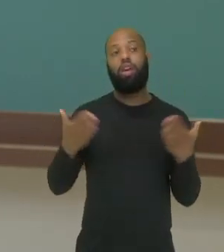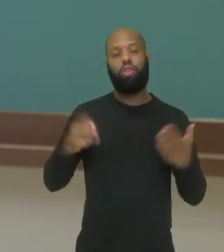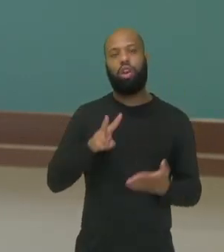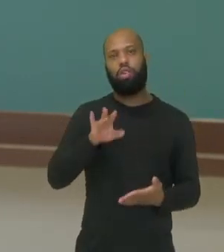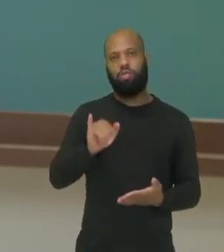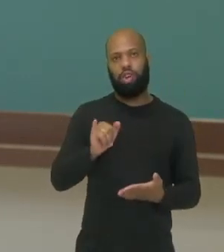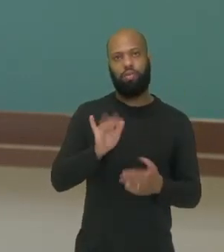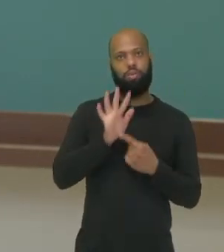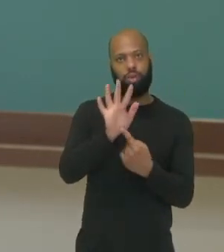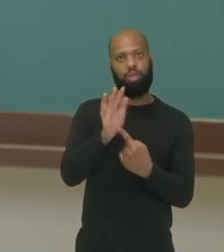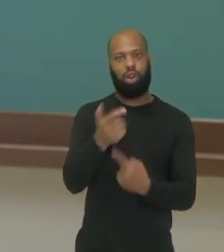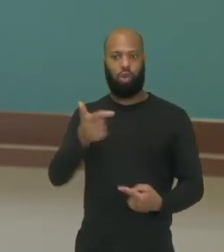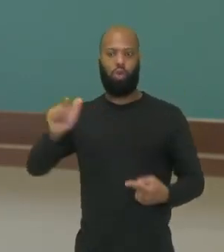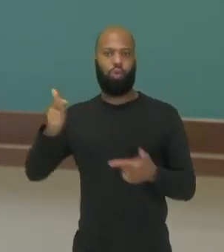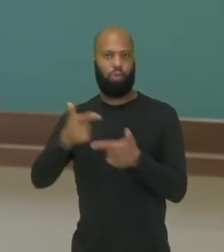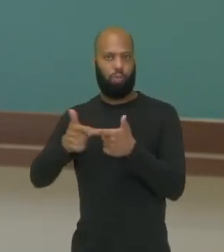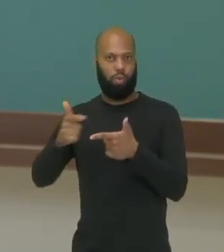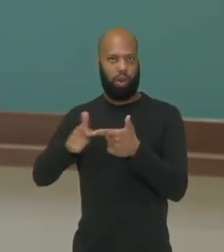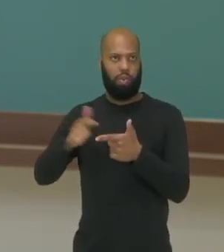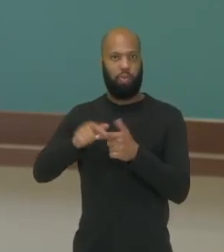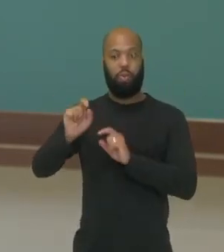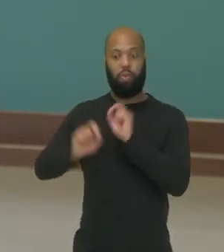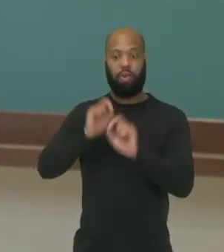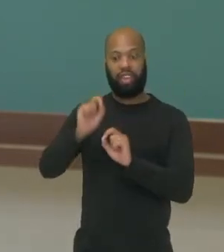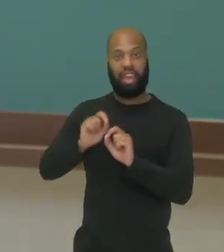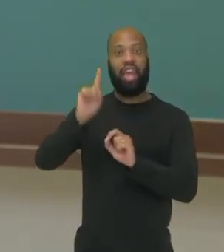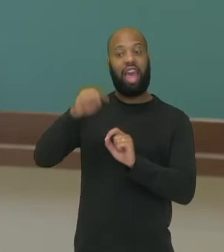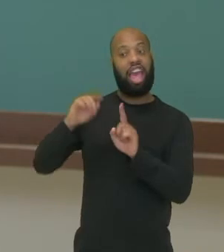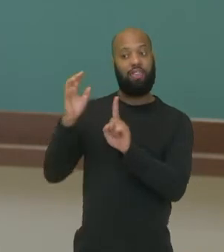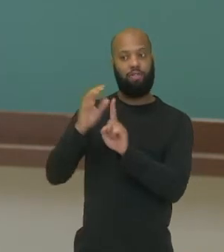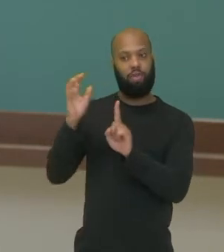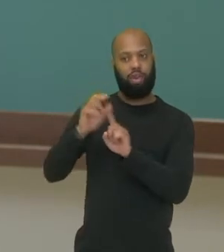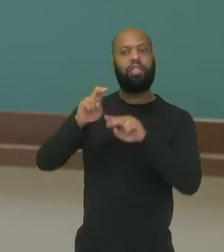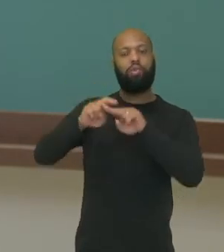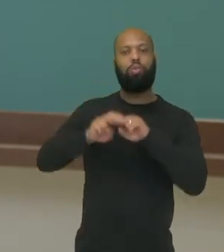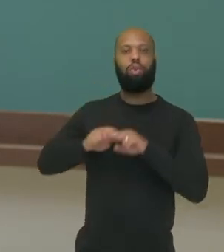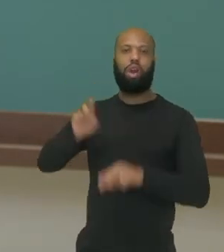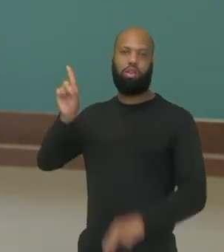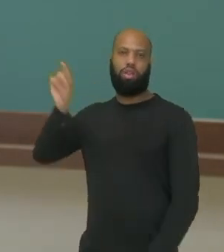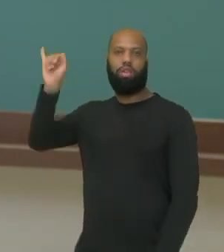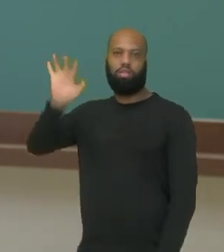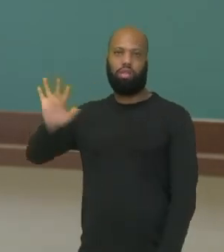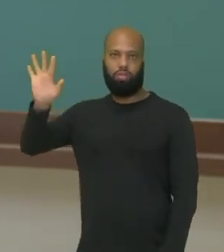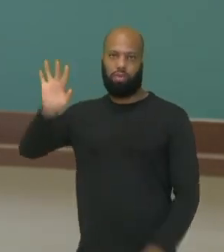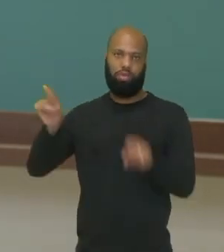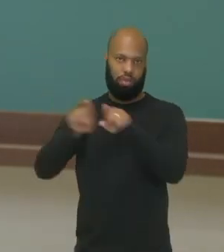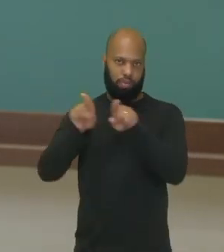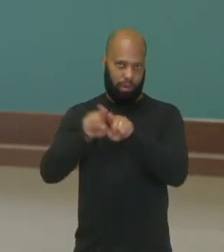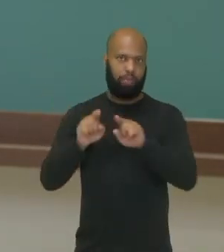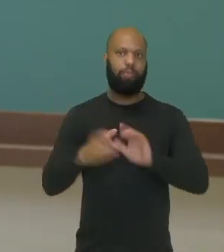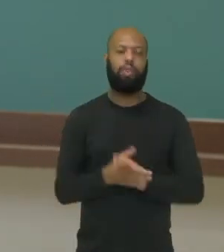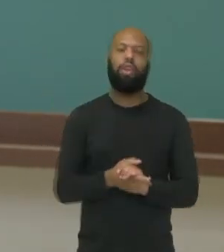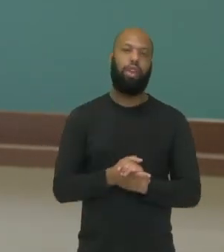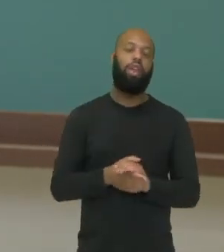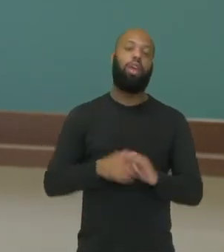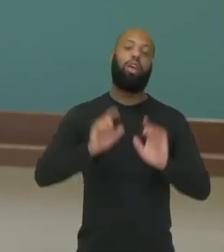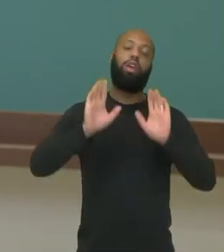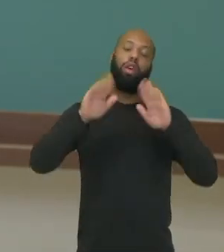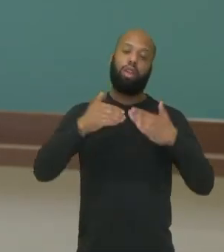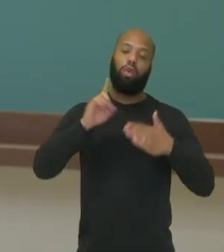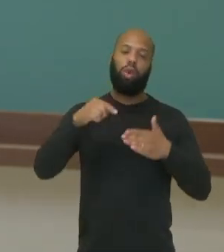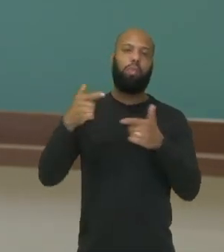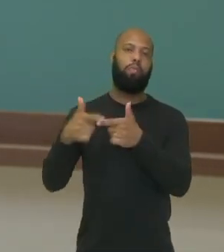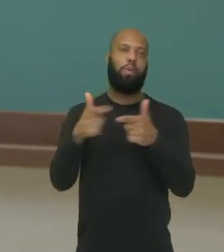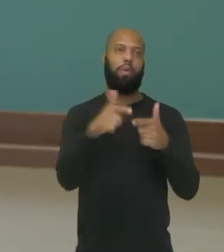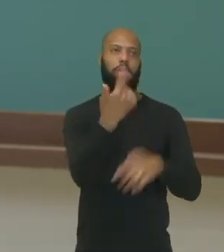um. Nós vamos falar sobre um, do qual é retratado muito aqui nessa imagem. Um dos problemas ambientais